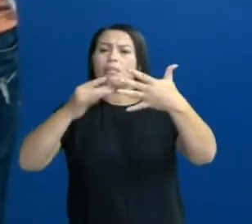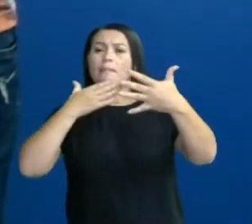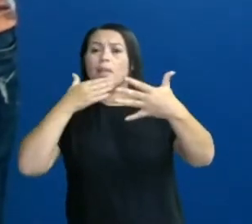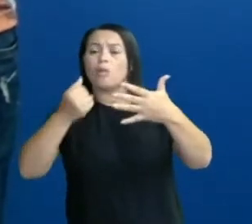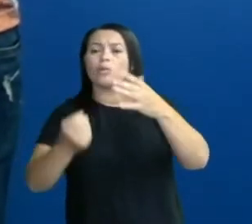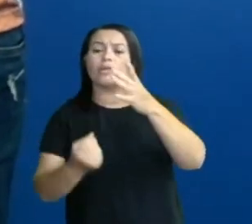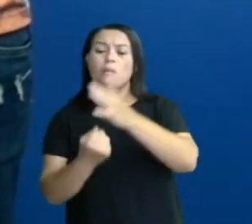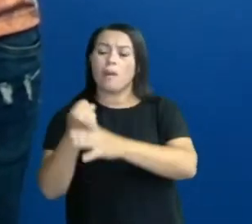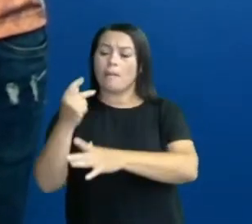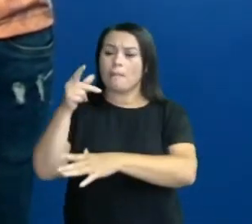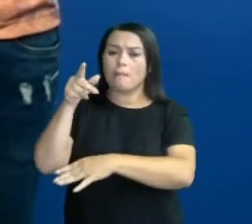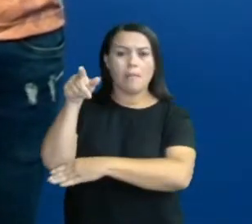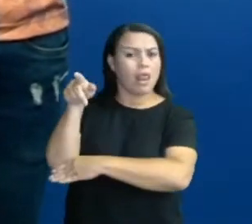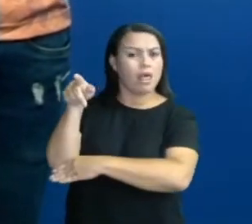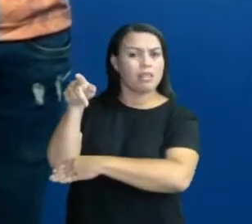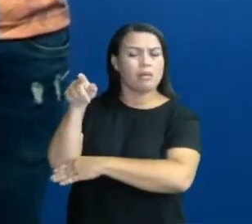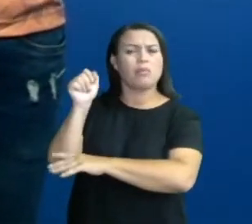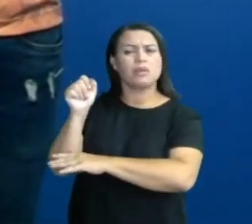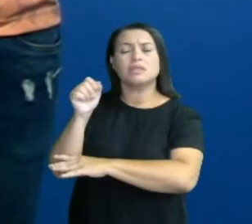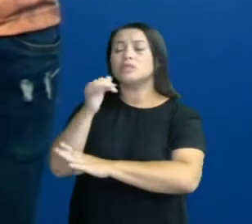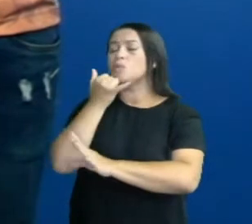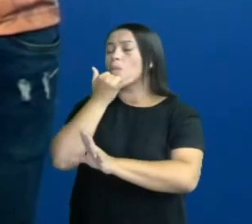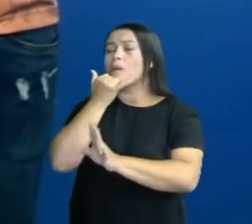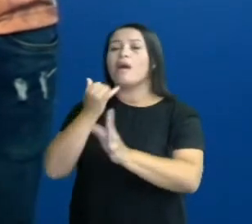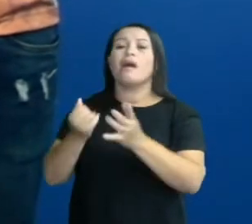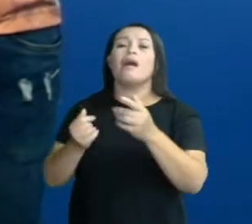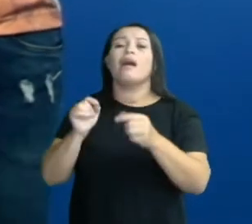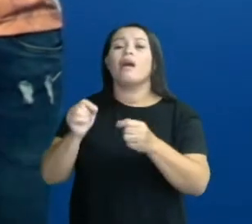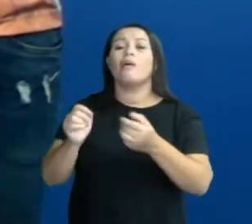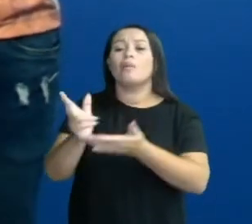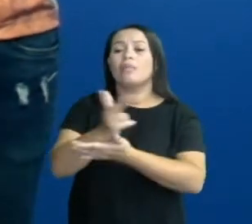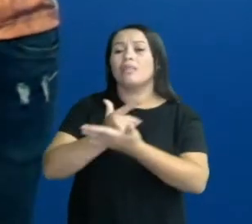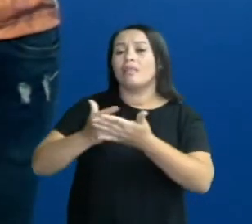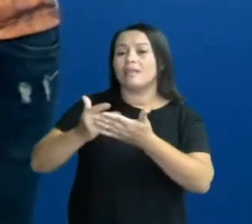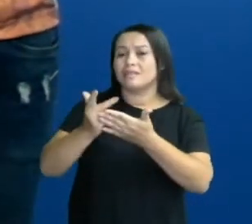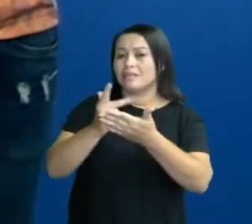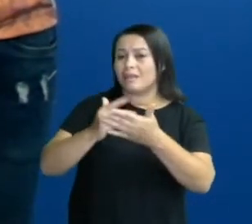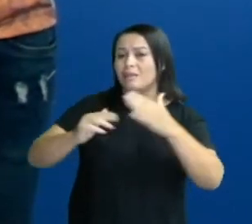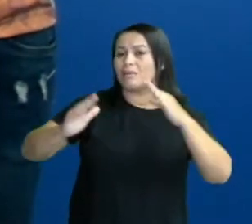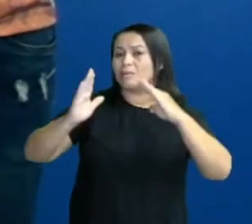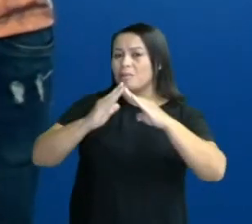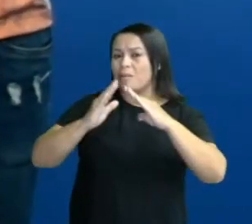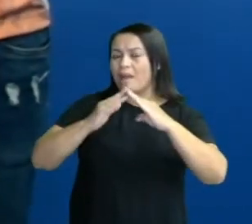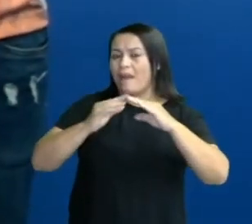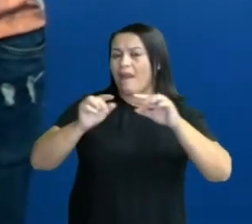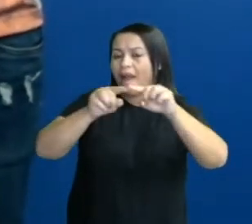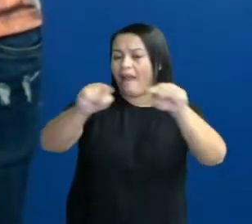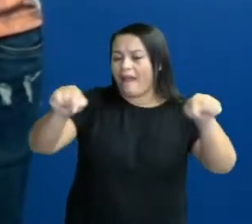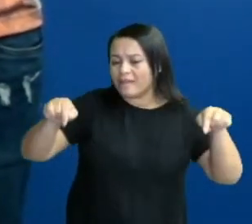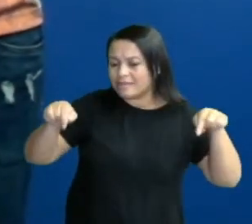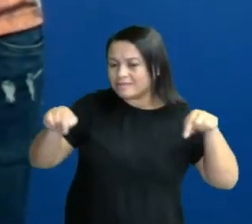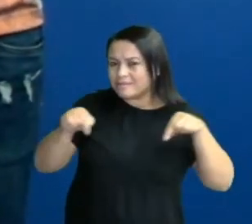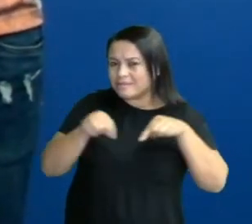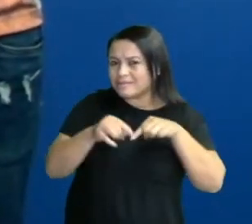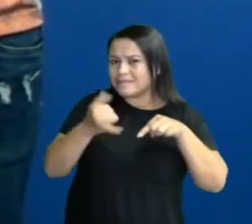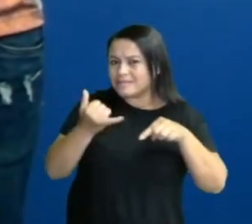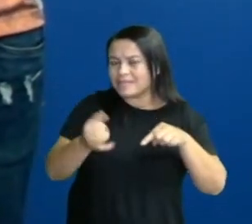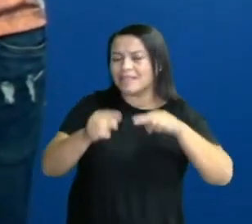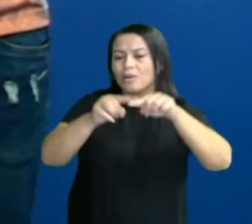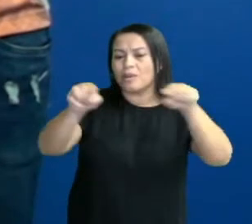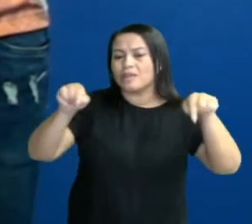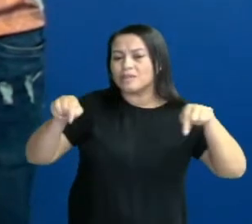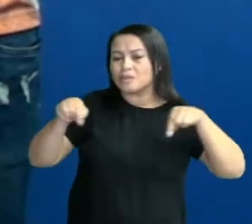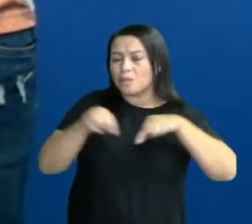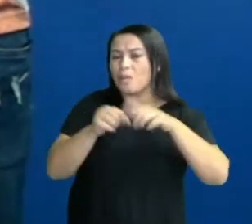planta. Uma planta pode ser, por exemplo, de uma casa. Então a casa é uma área muito restrita da superfície da Terra. Então, só para a gente não